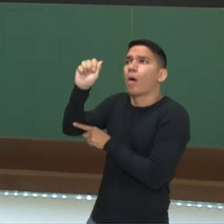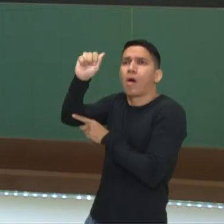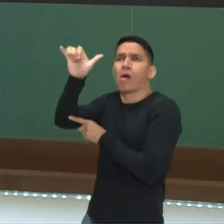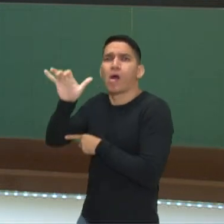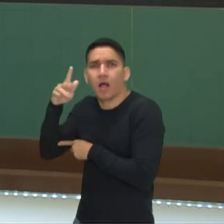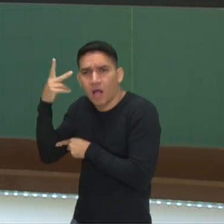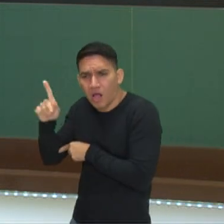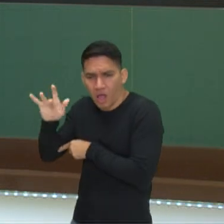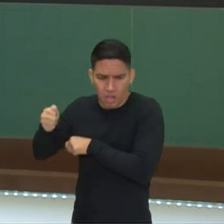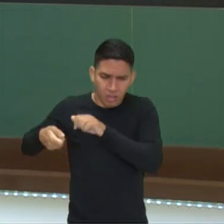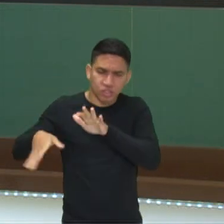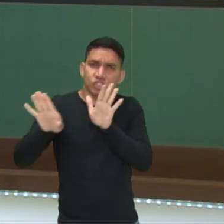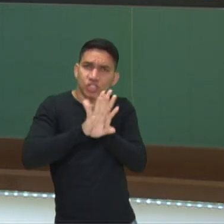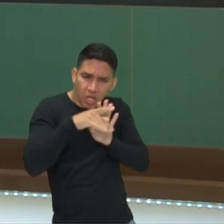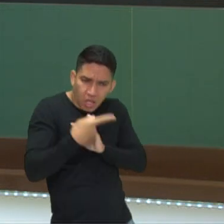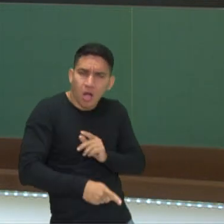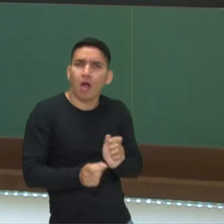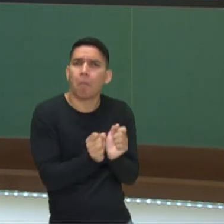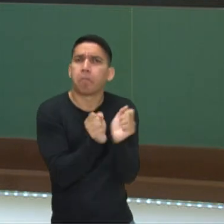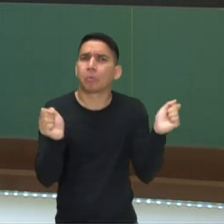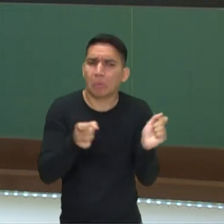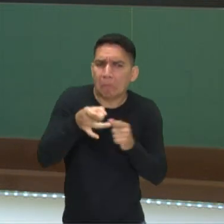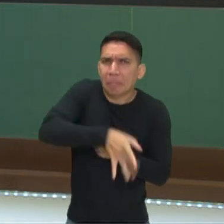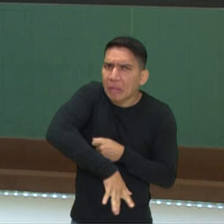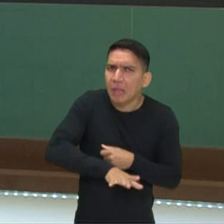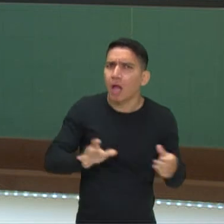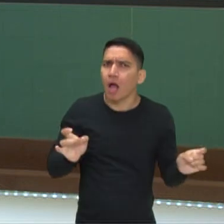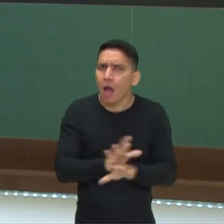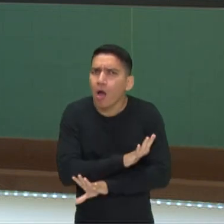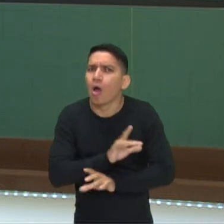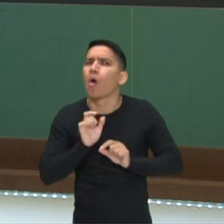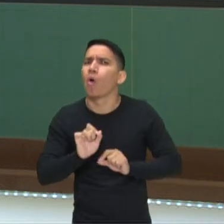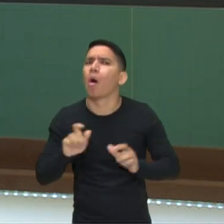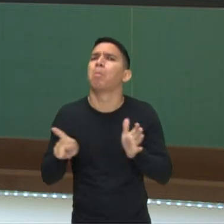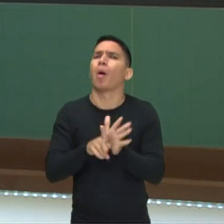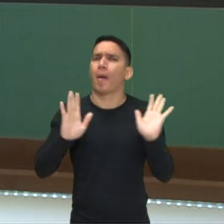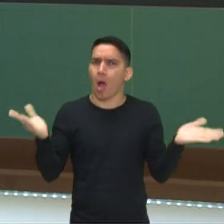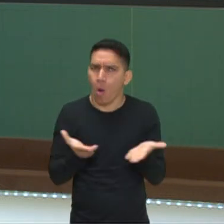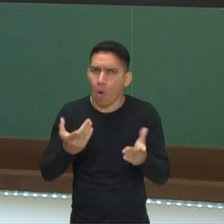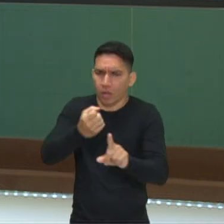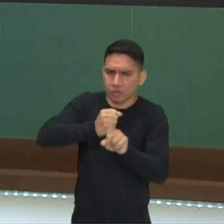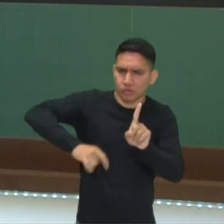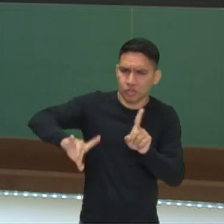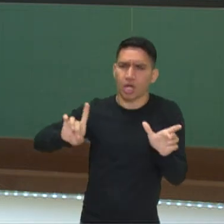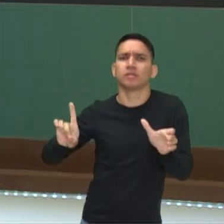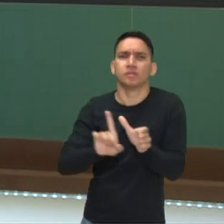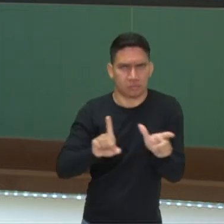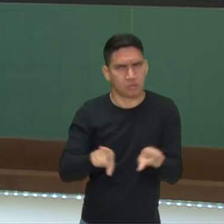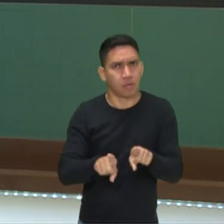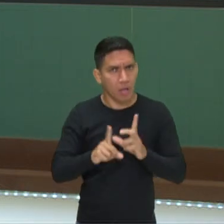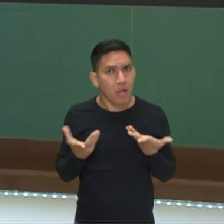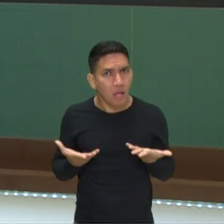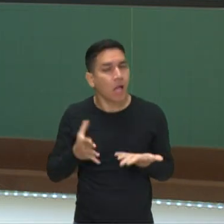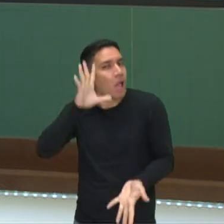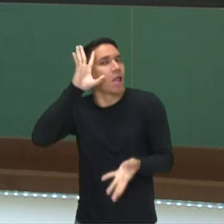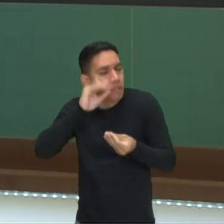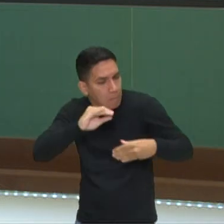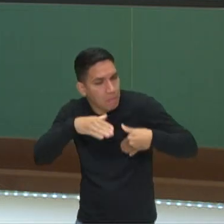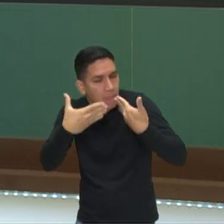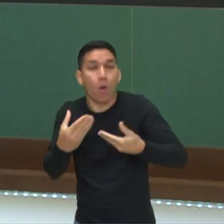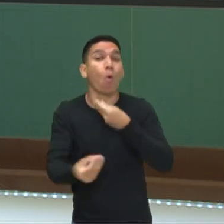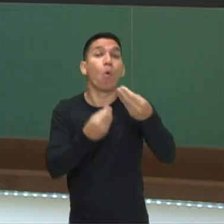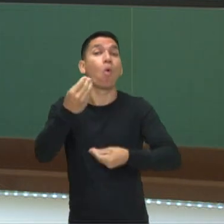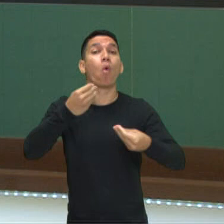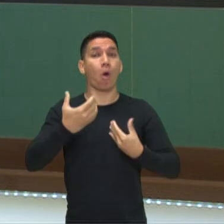escravidão foi abolida? Será que eles foram reconhecidos como cidadãos dessa sociedade? Vamos tentar entender um pouquinho como